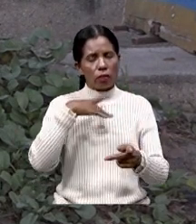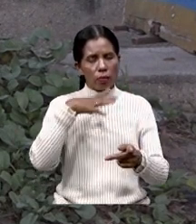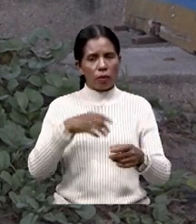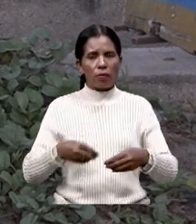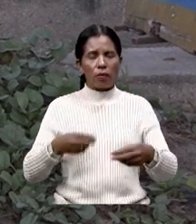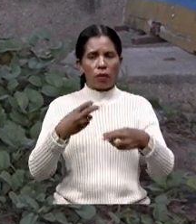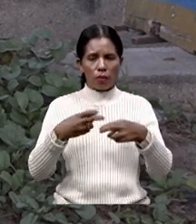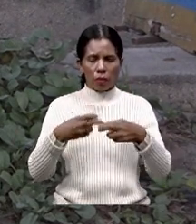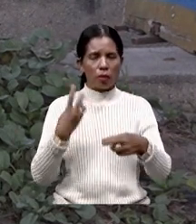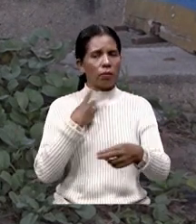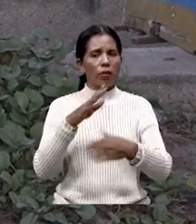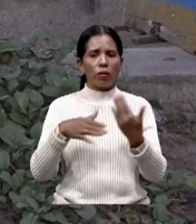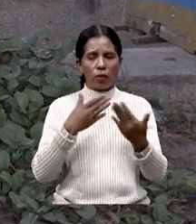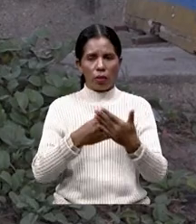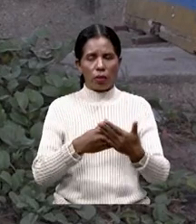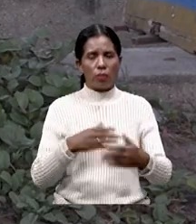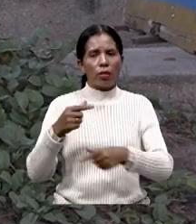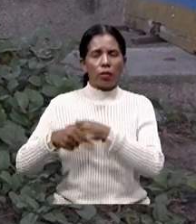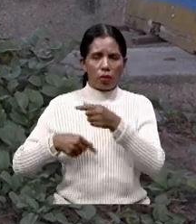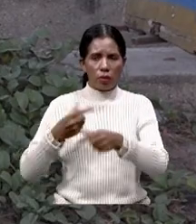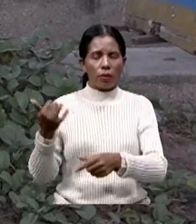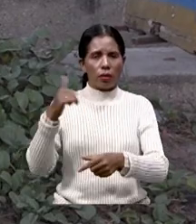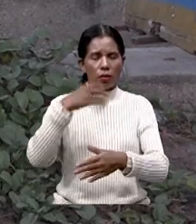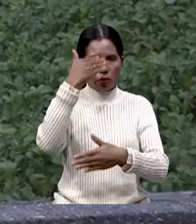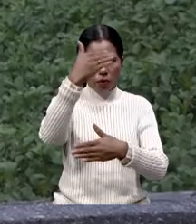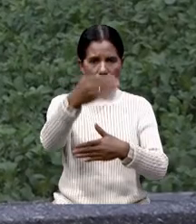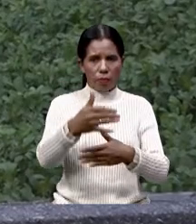ba ita hotu, di liuba geração sira tu irmai.